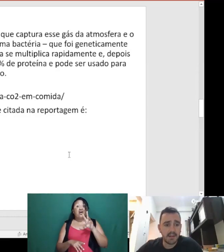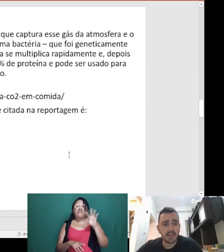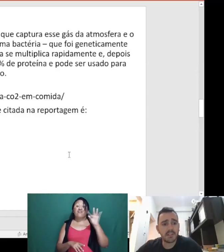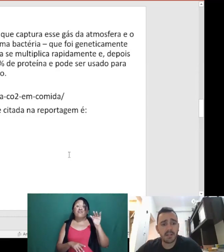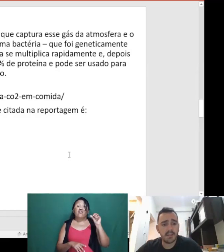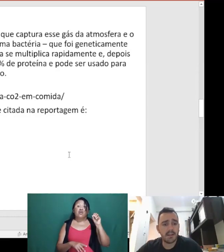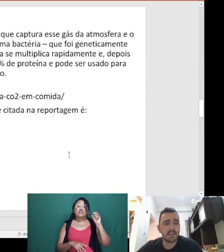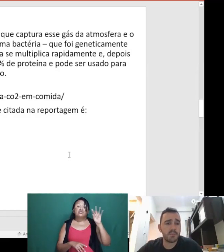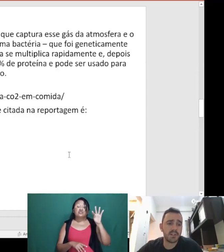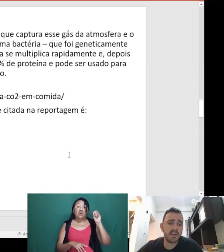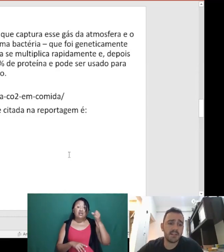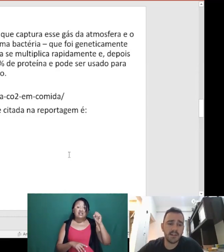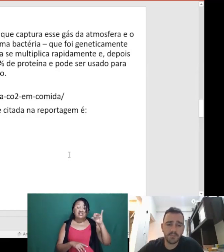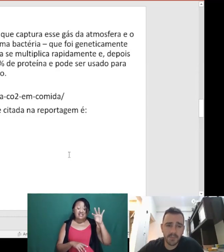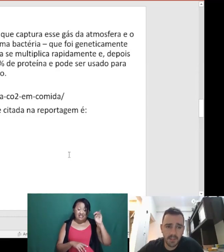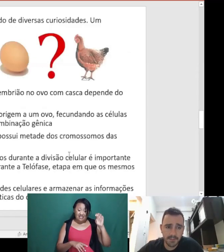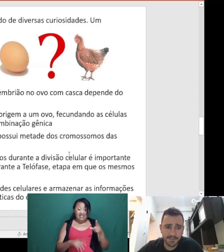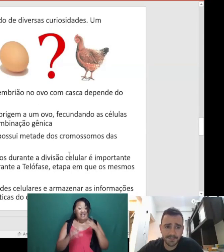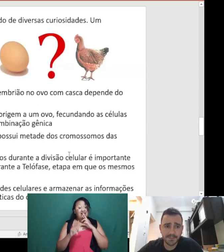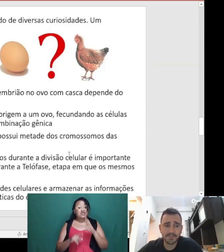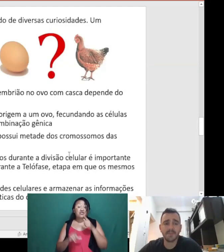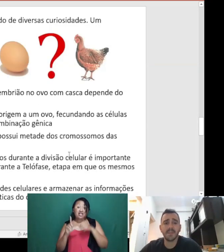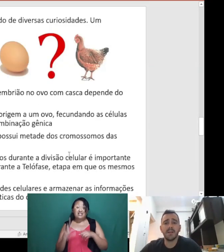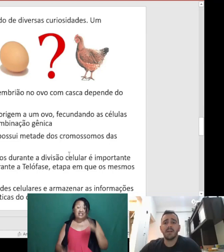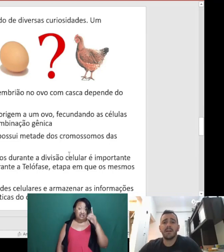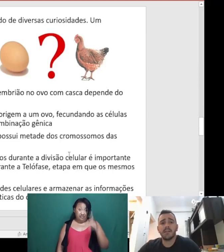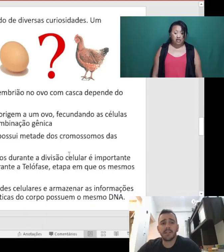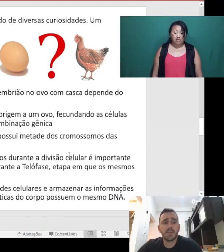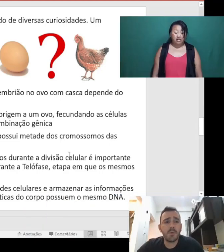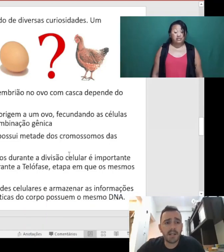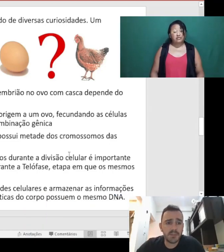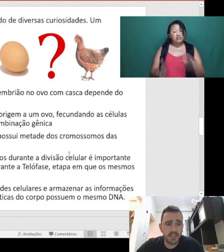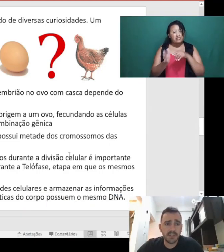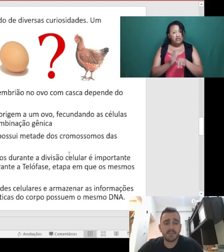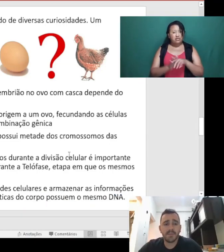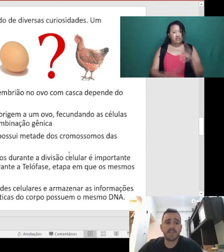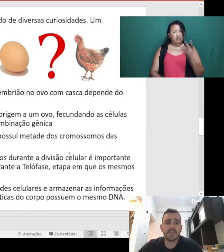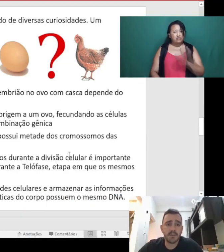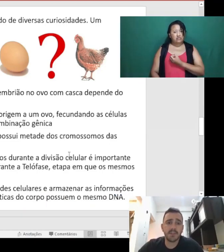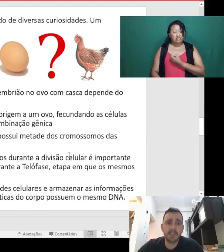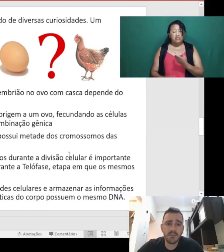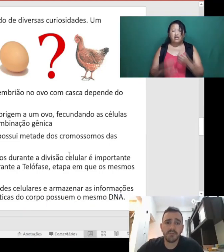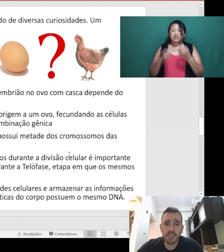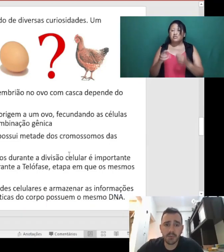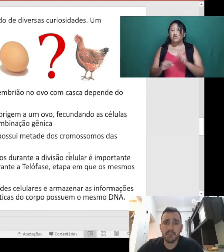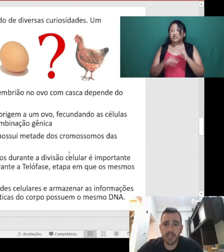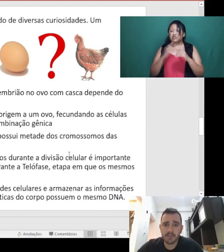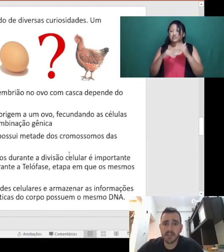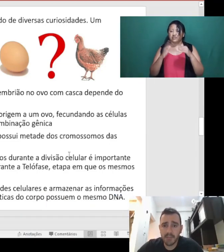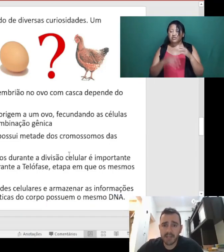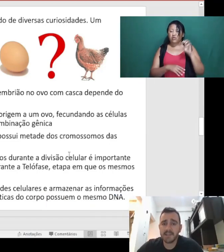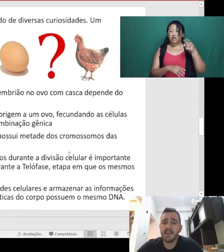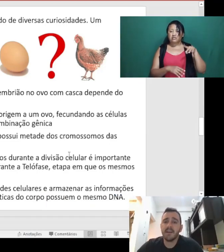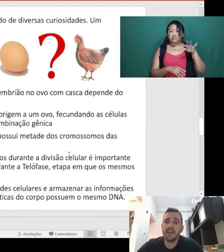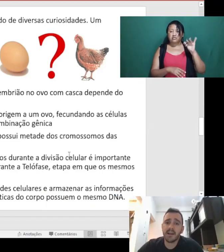A questão aqui a resposta é a letra d questão 4 gente diz assim ó o desenvolvimento do embrião